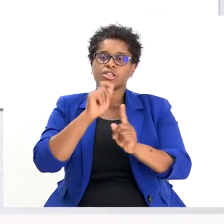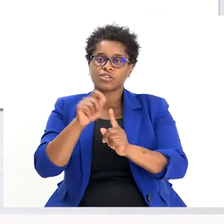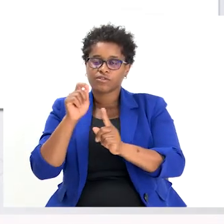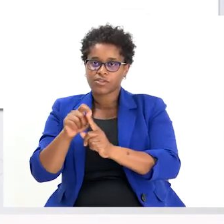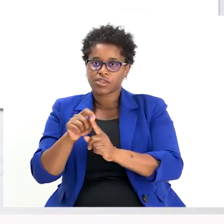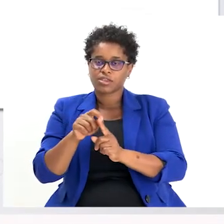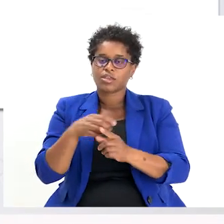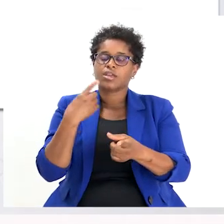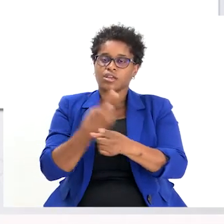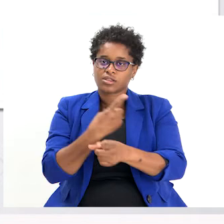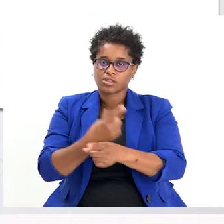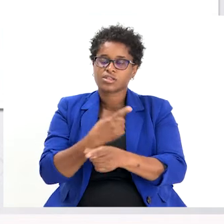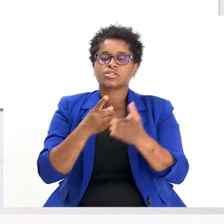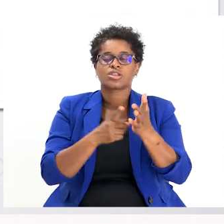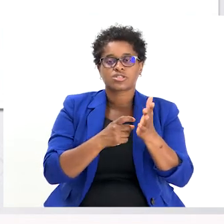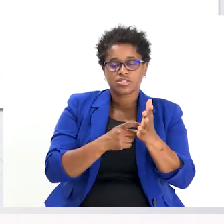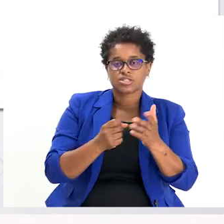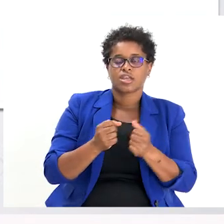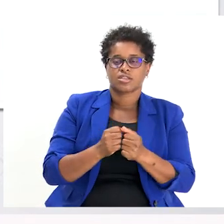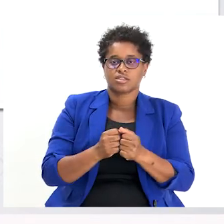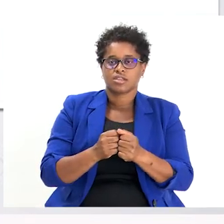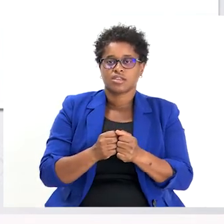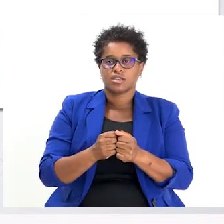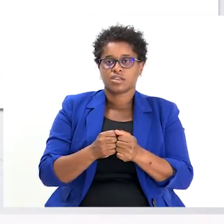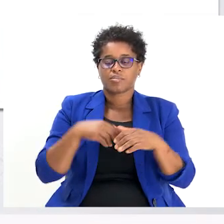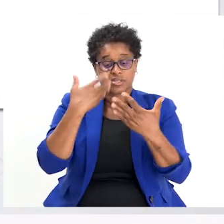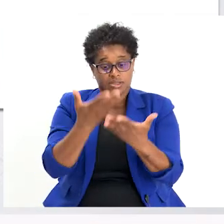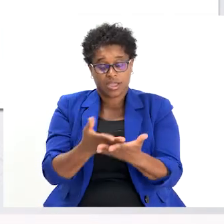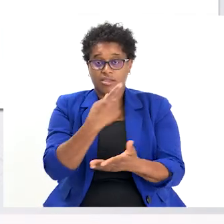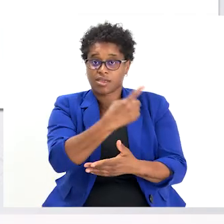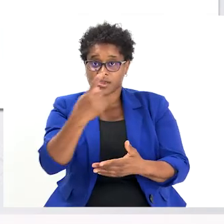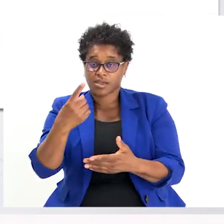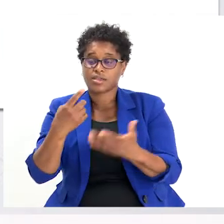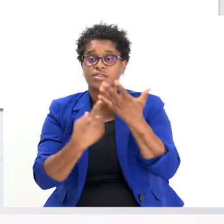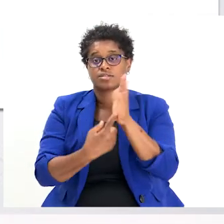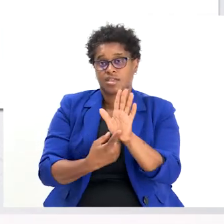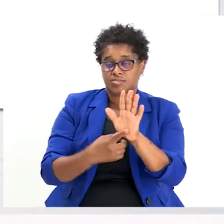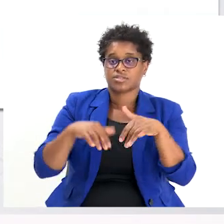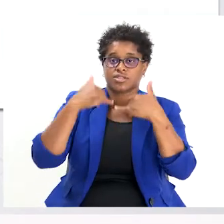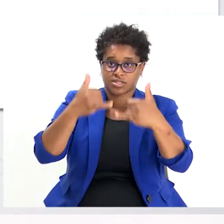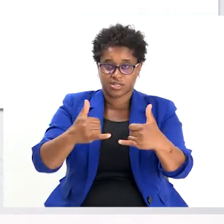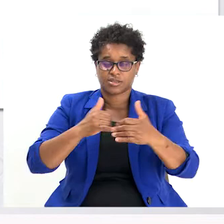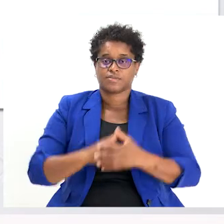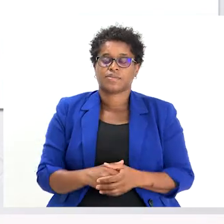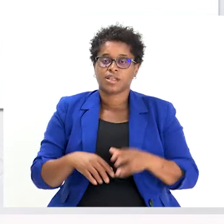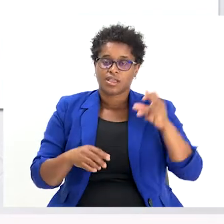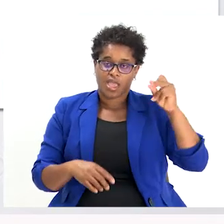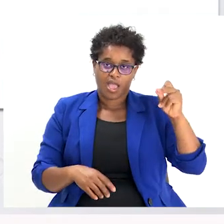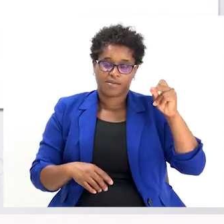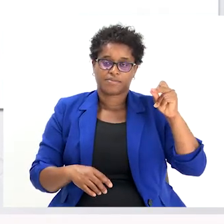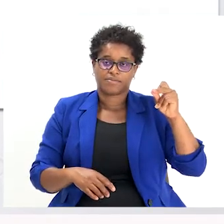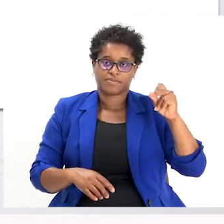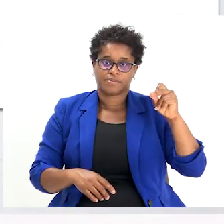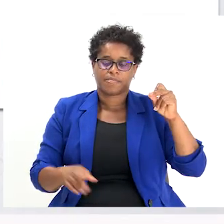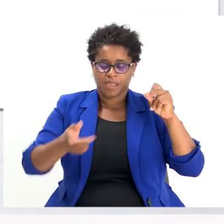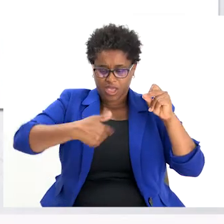Identifique a característica das necessidades ilustrada em cada exemplo que se segue. A linha A.